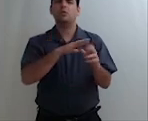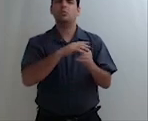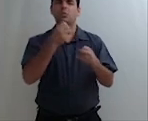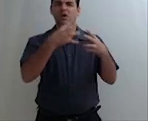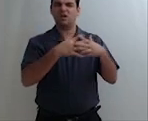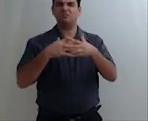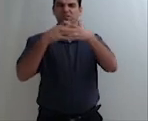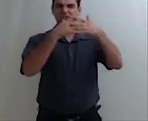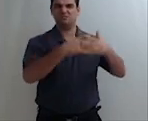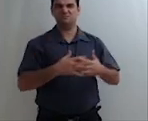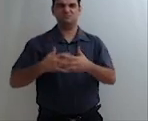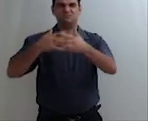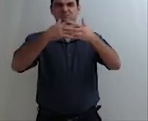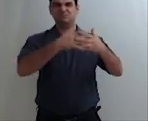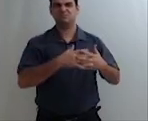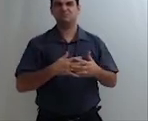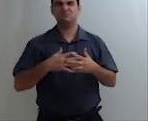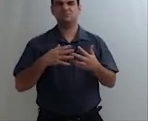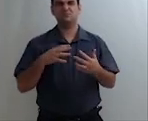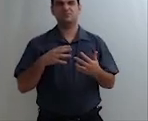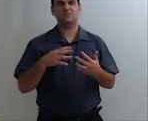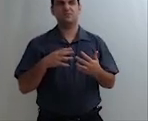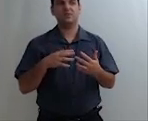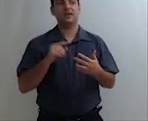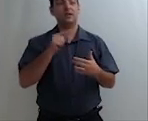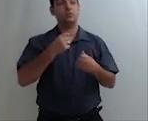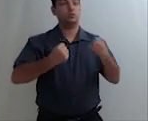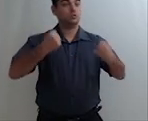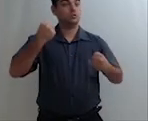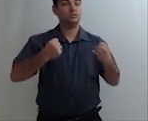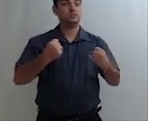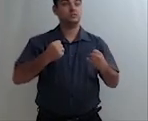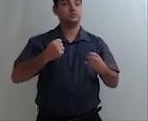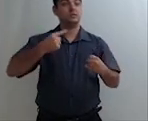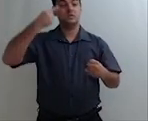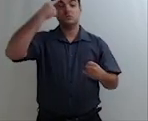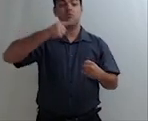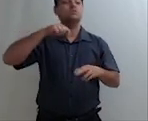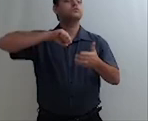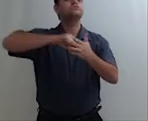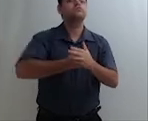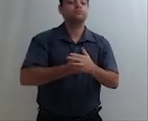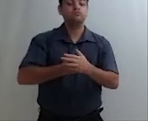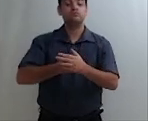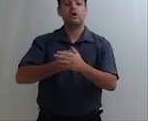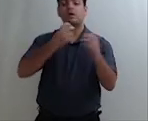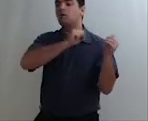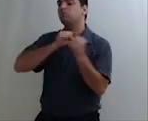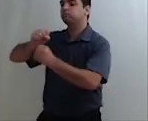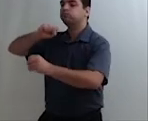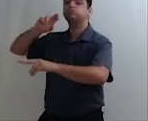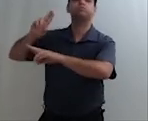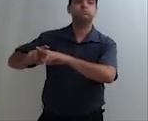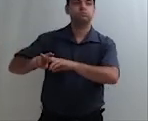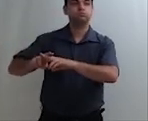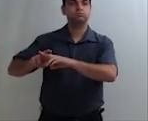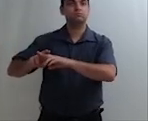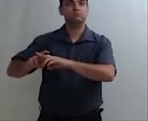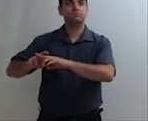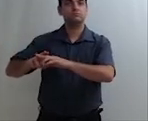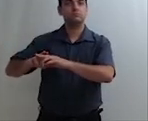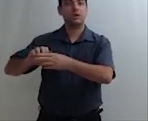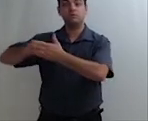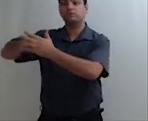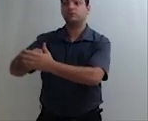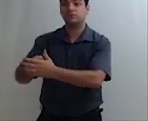mantiveram é o motorista da liberdade então roubo de carga enfim eu acho que a